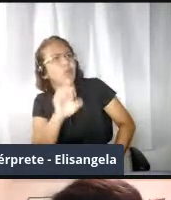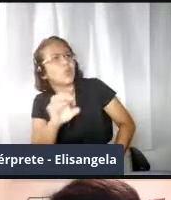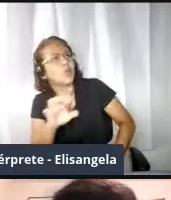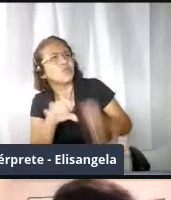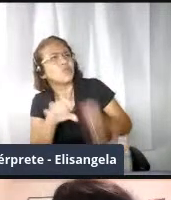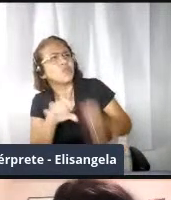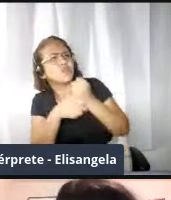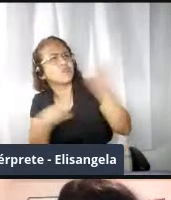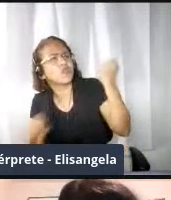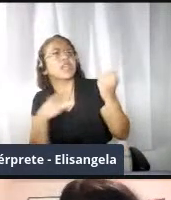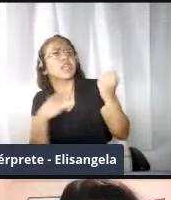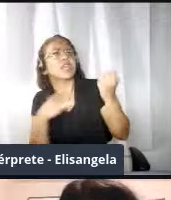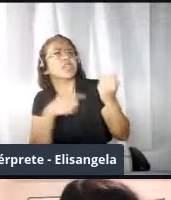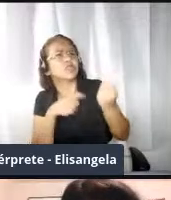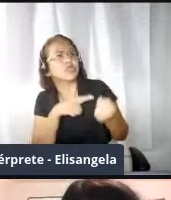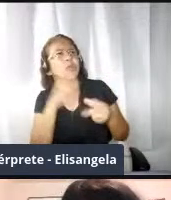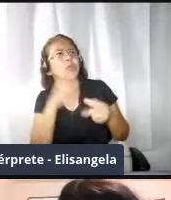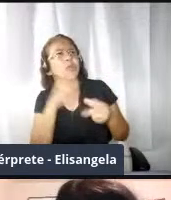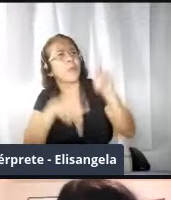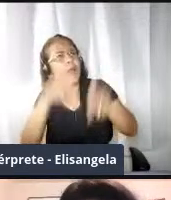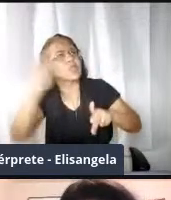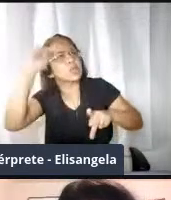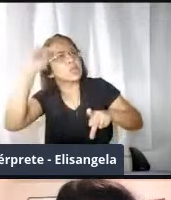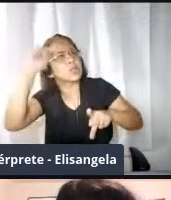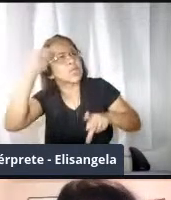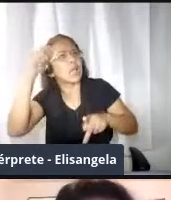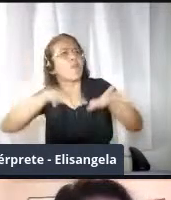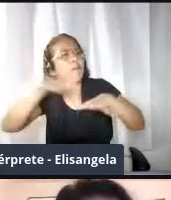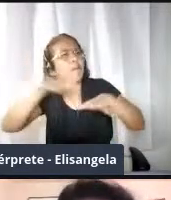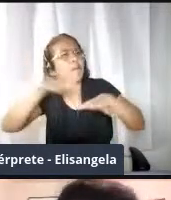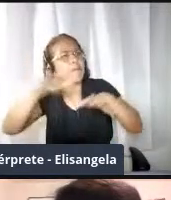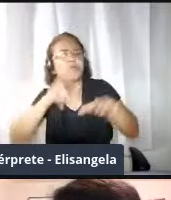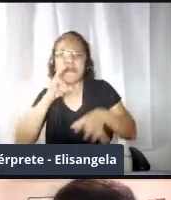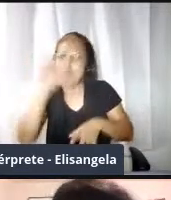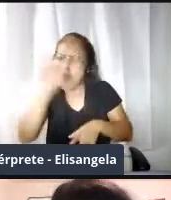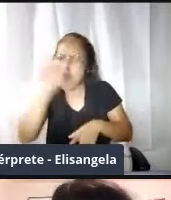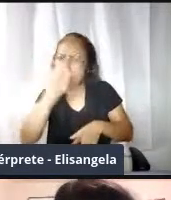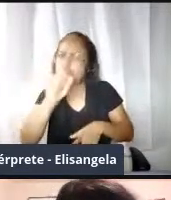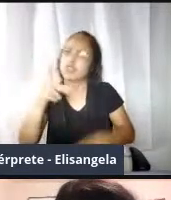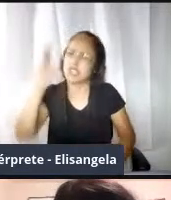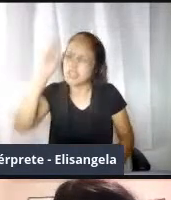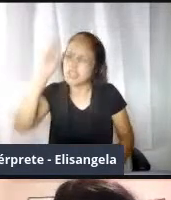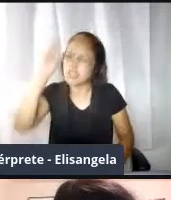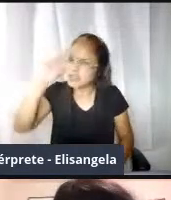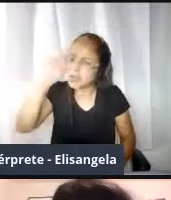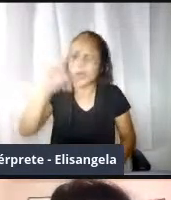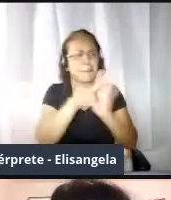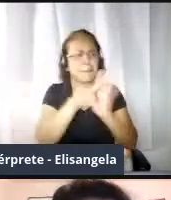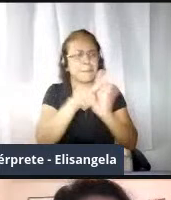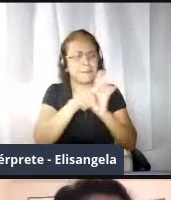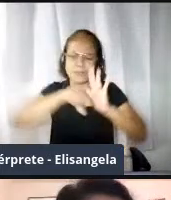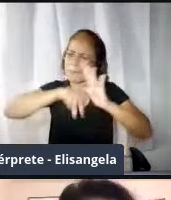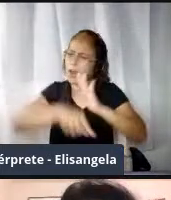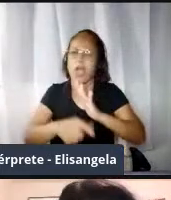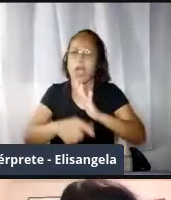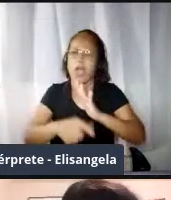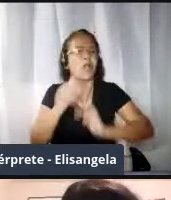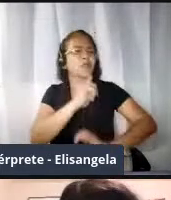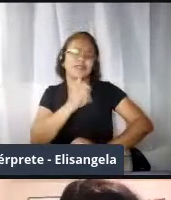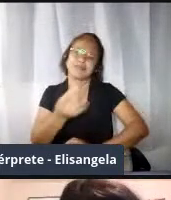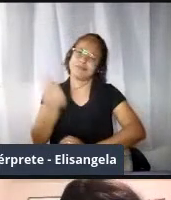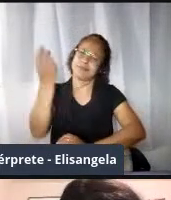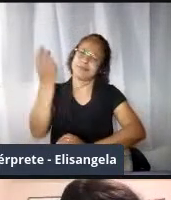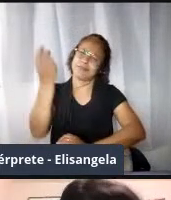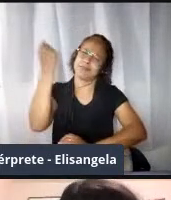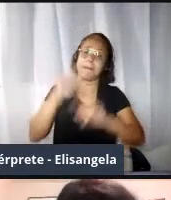negra na composição da população e um movimento negro muito forte, histórico, né, com pesquisa muito antiga sobre a temática, mas por uma